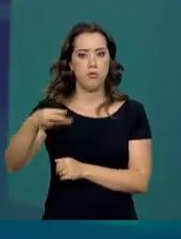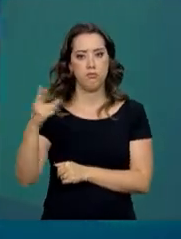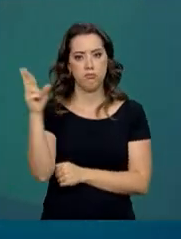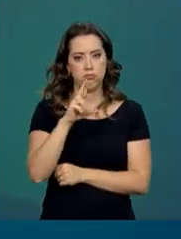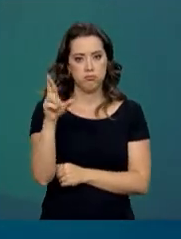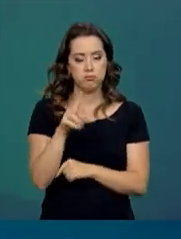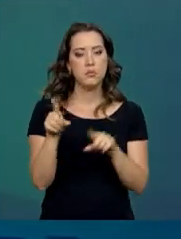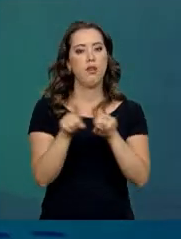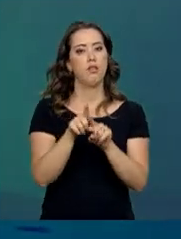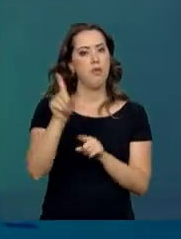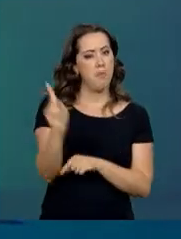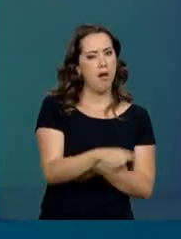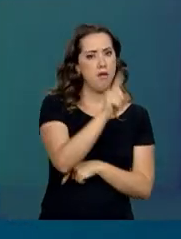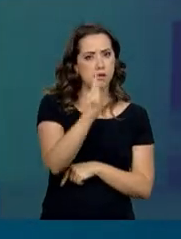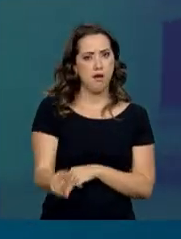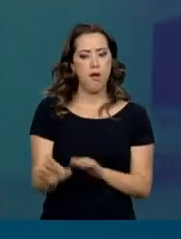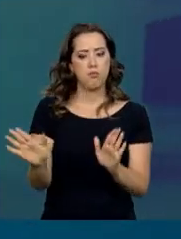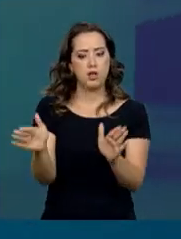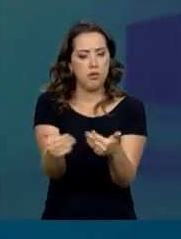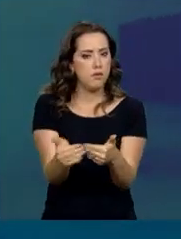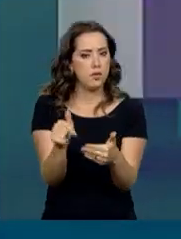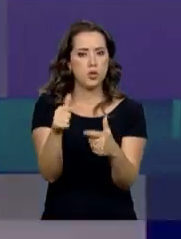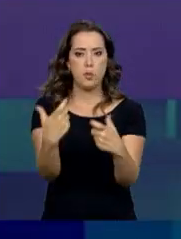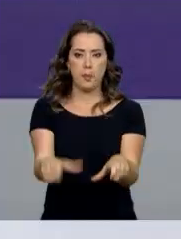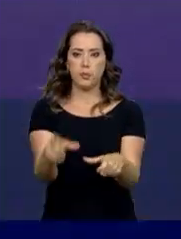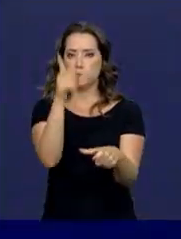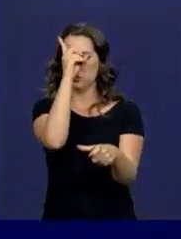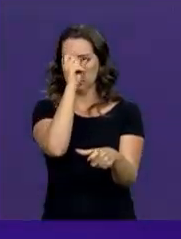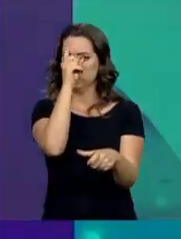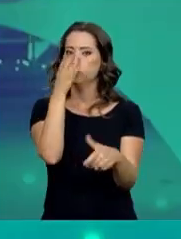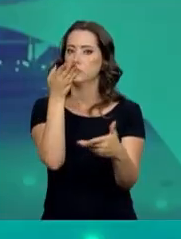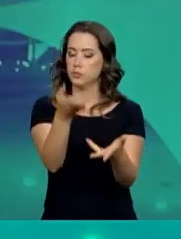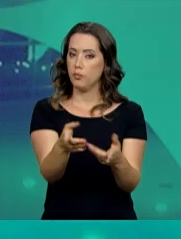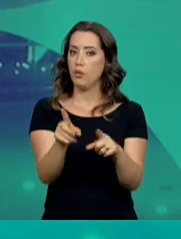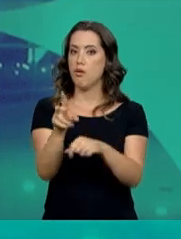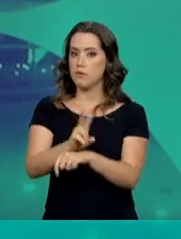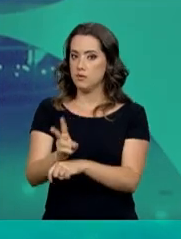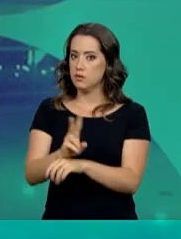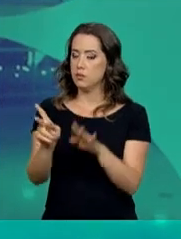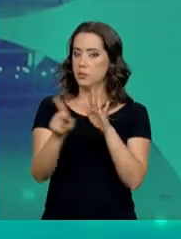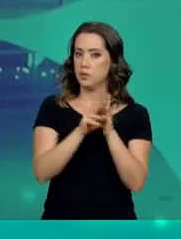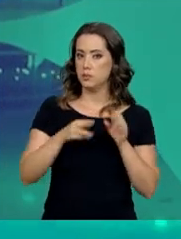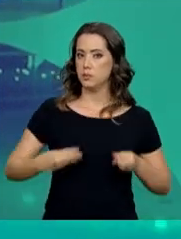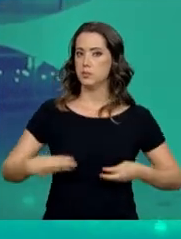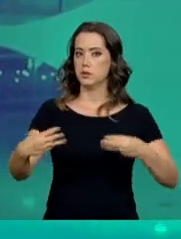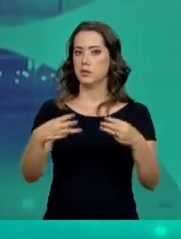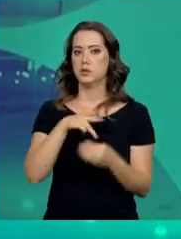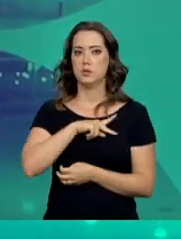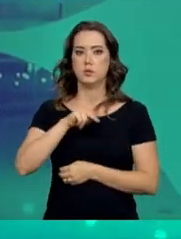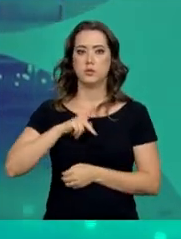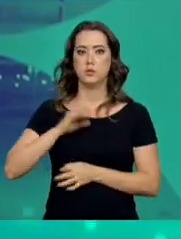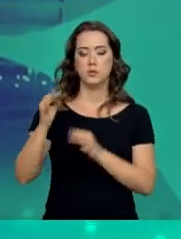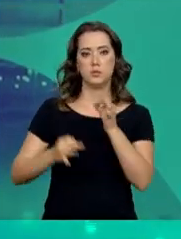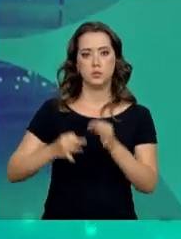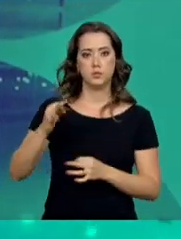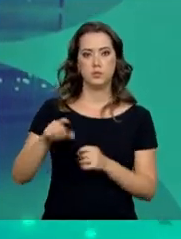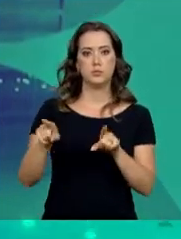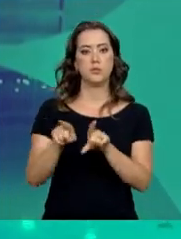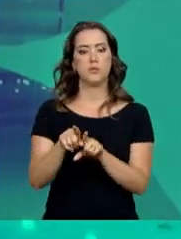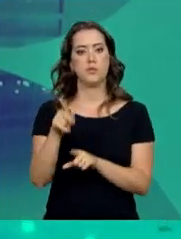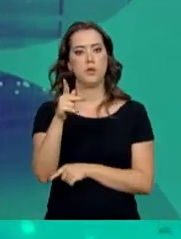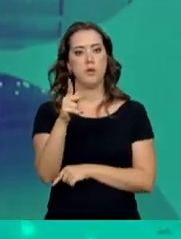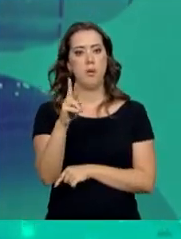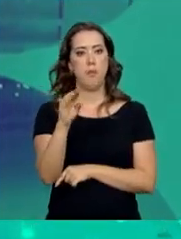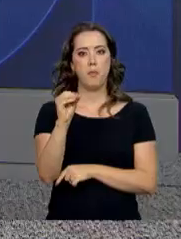reais além de suspensão das atividades a fiscalização será feita pelos ministérios públicos e da justiça e também pelo